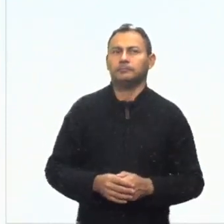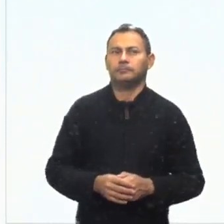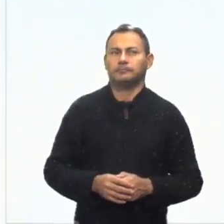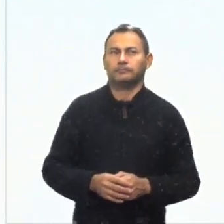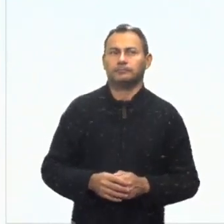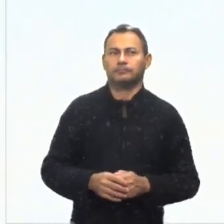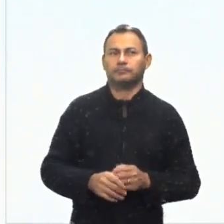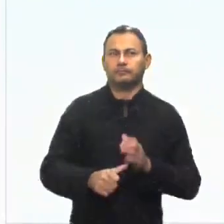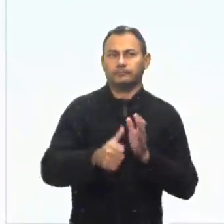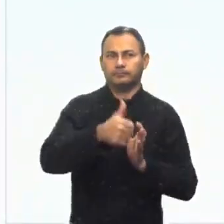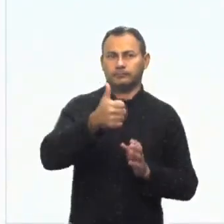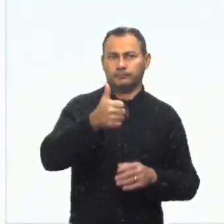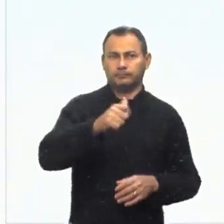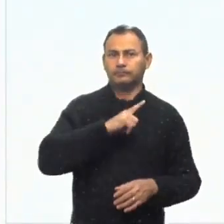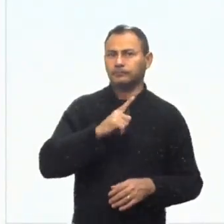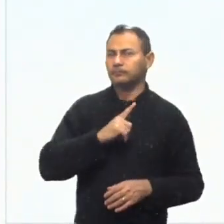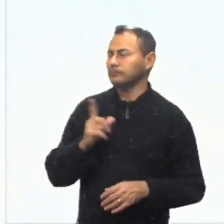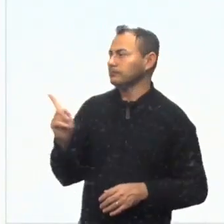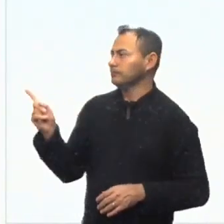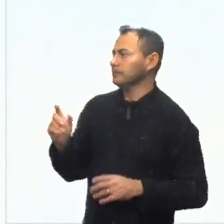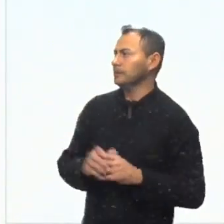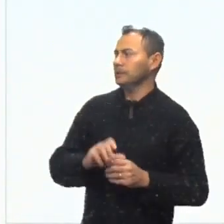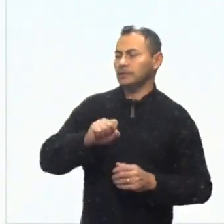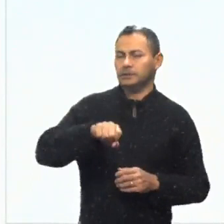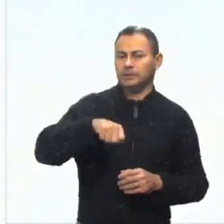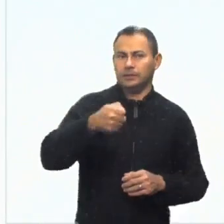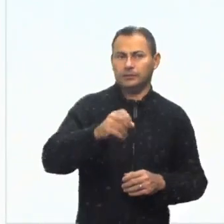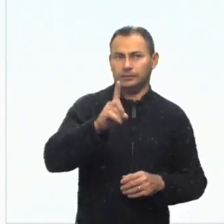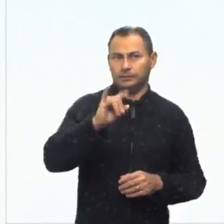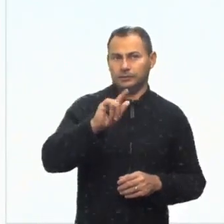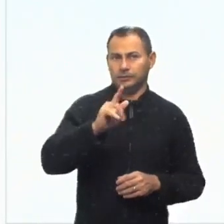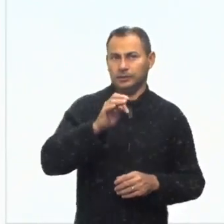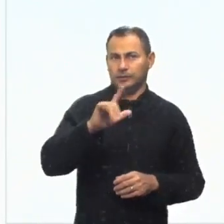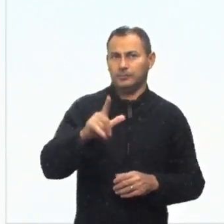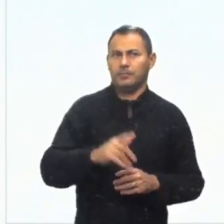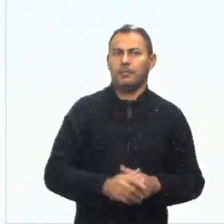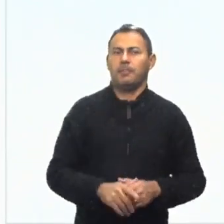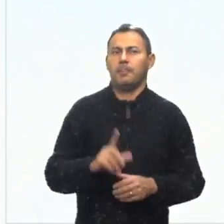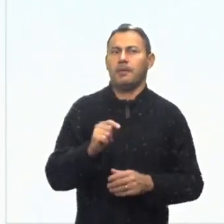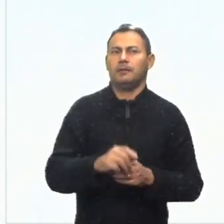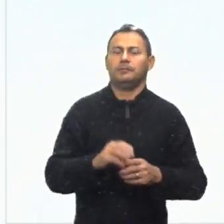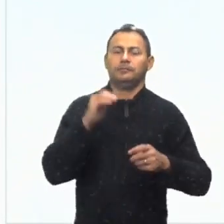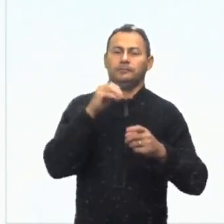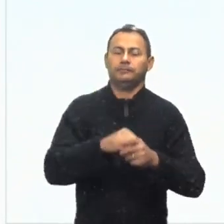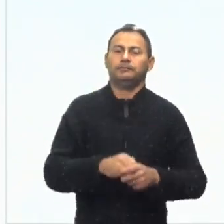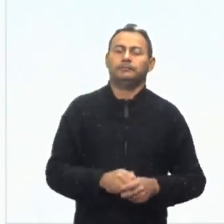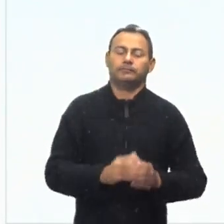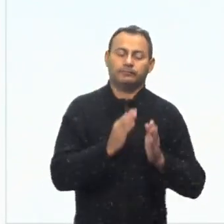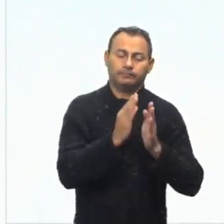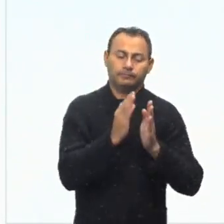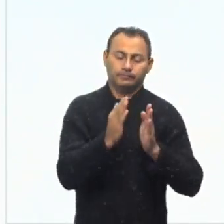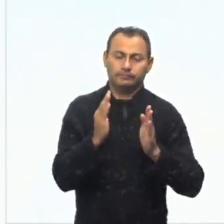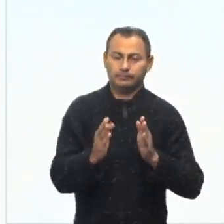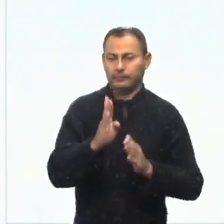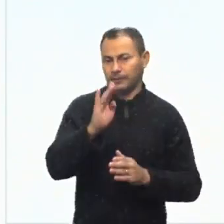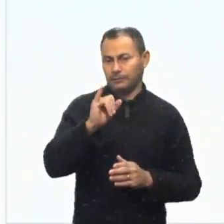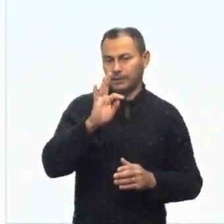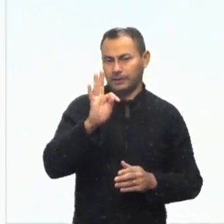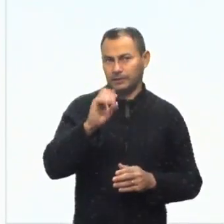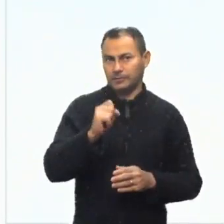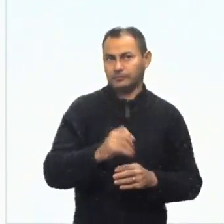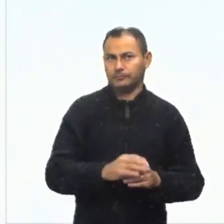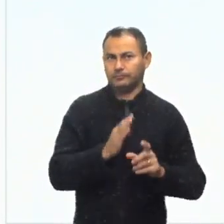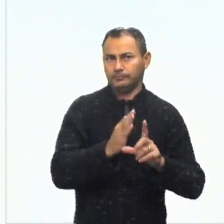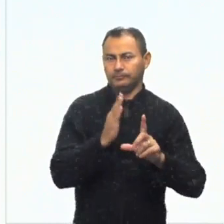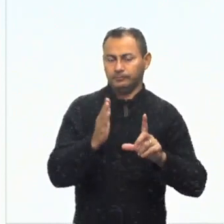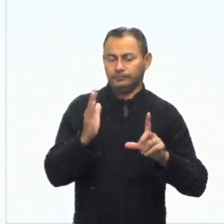Aqui, primeiro, você tem o seu sinal digital, que é proveniente de uma sequência de bits. Essa aqui é a